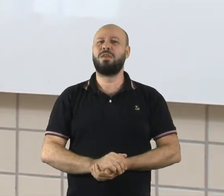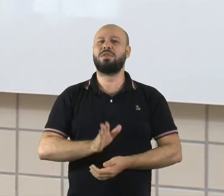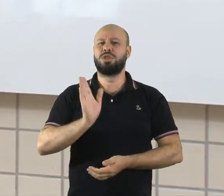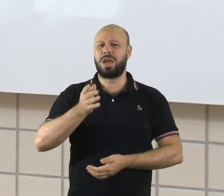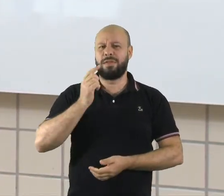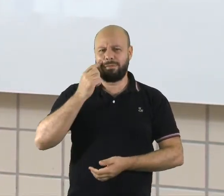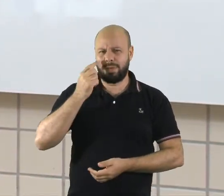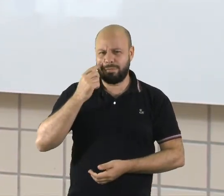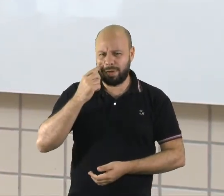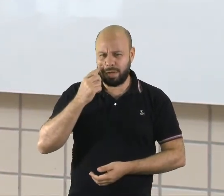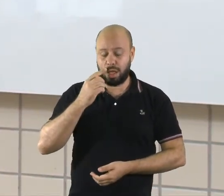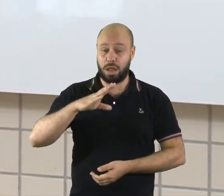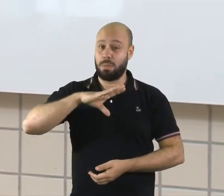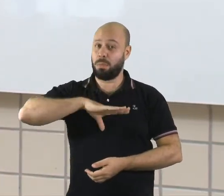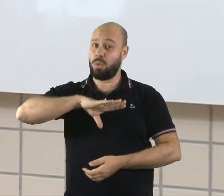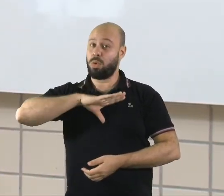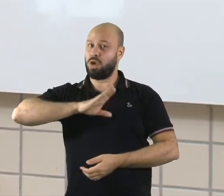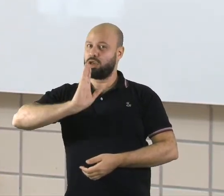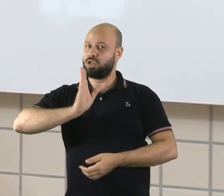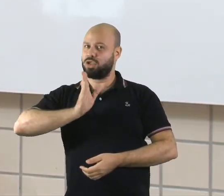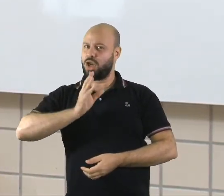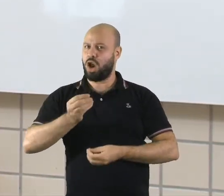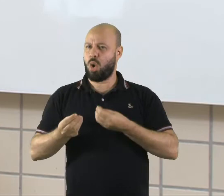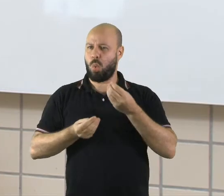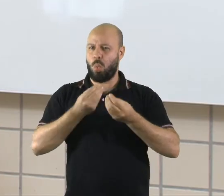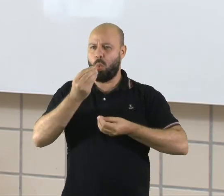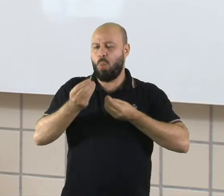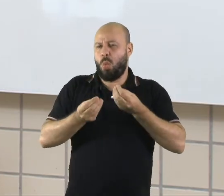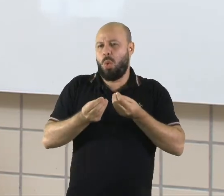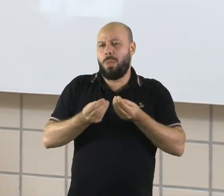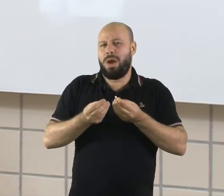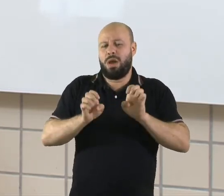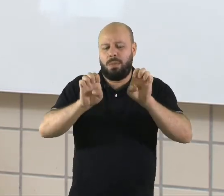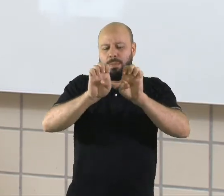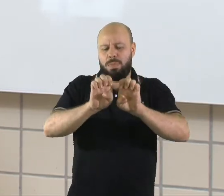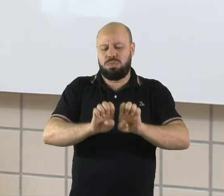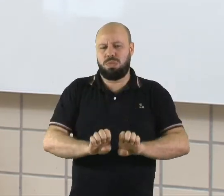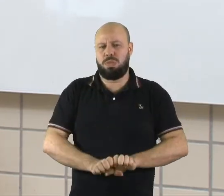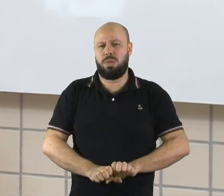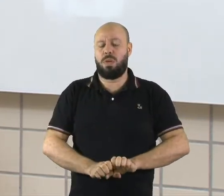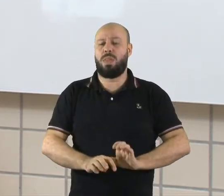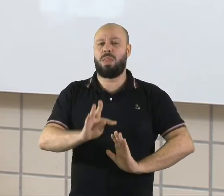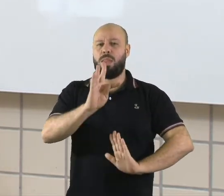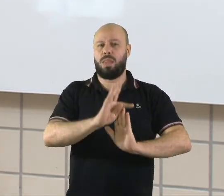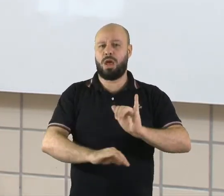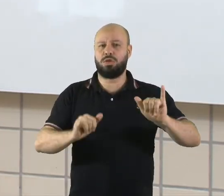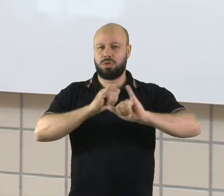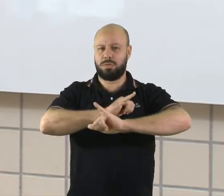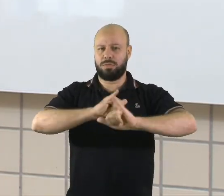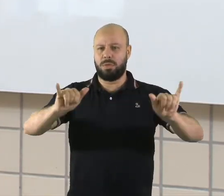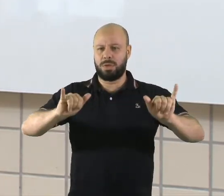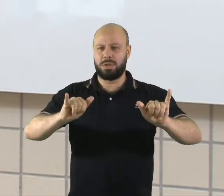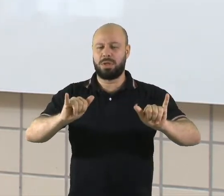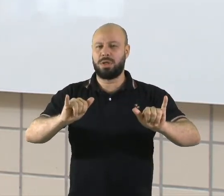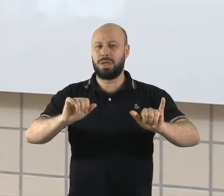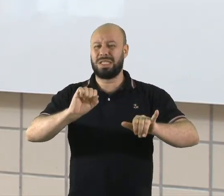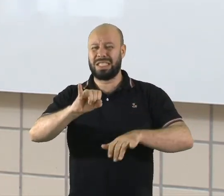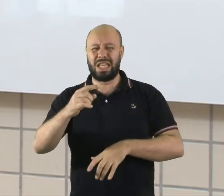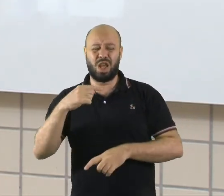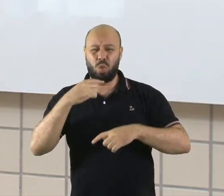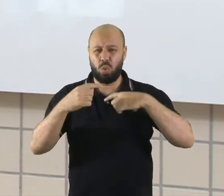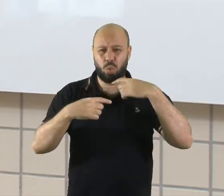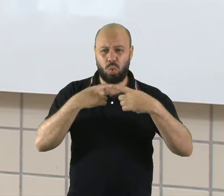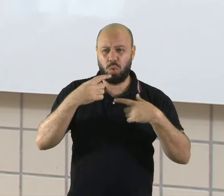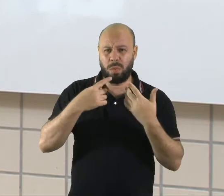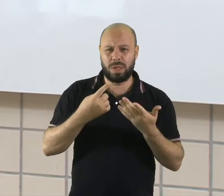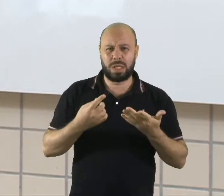em língua portuguesa como é a estrutura do texto informativo. Se você ainda tem dúvida,